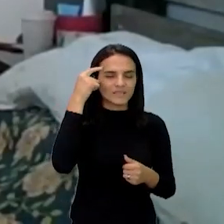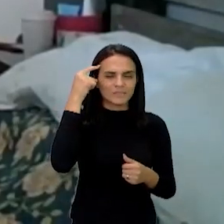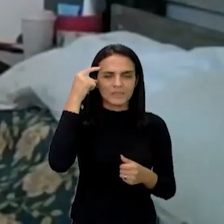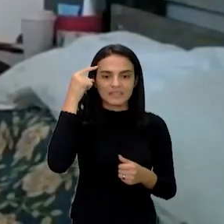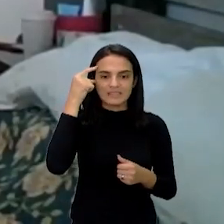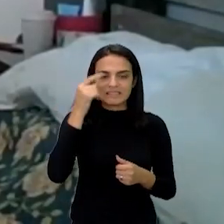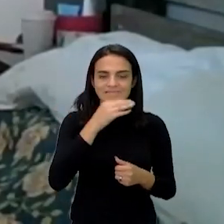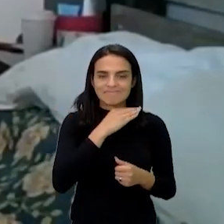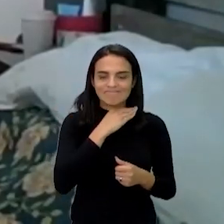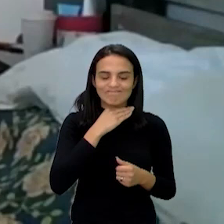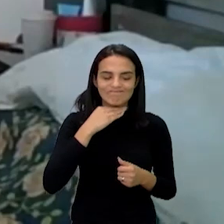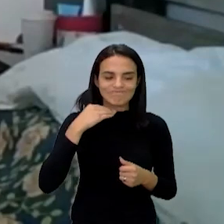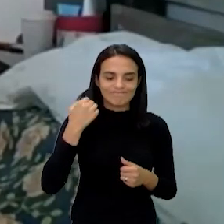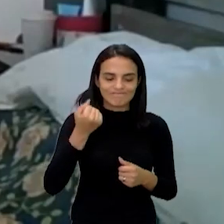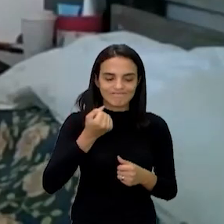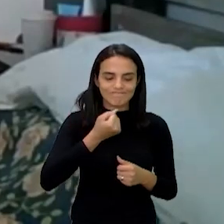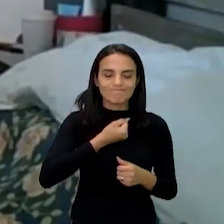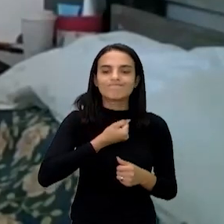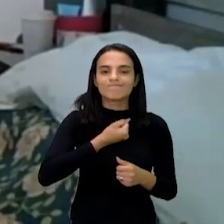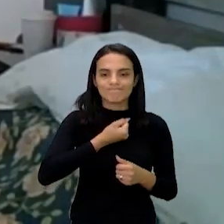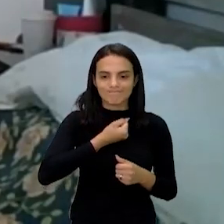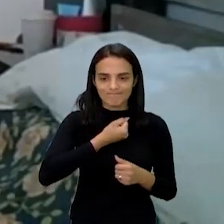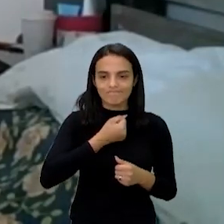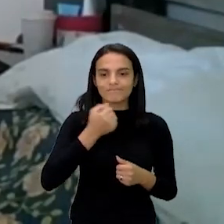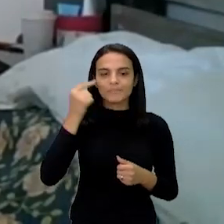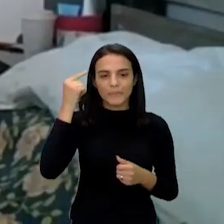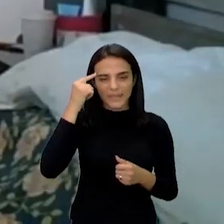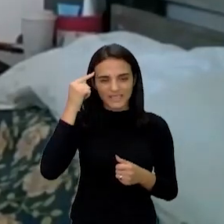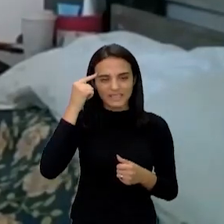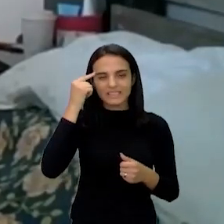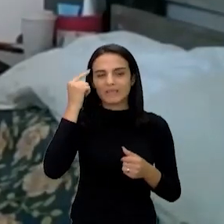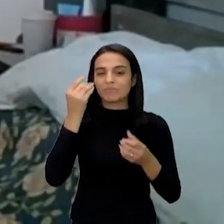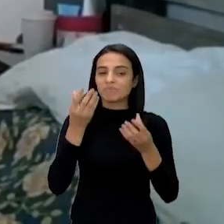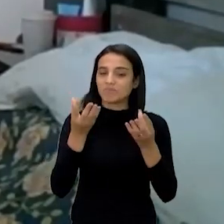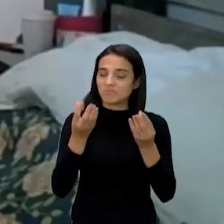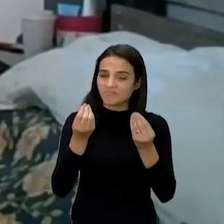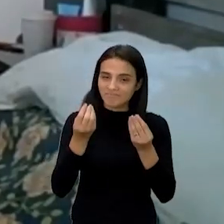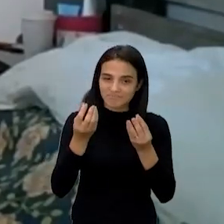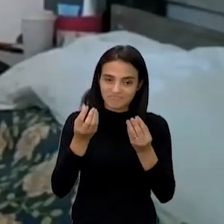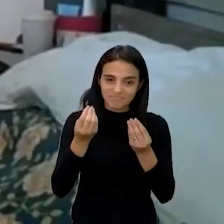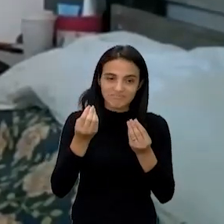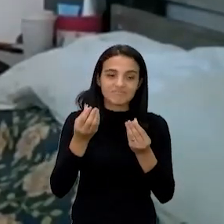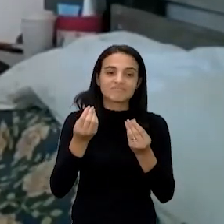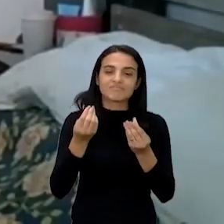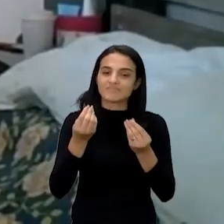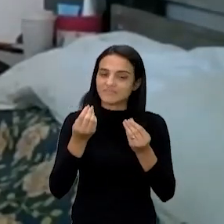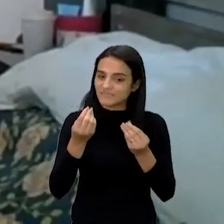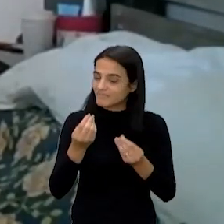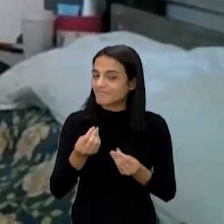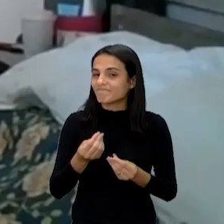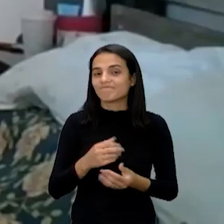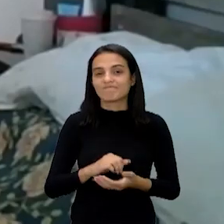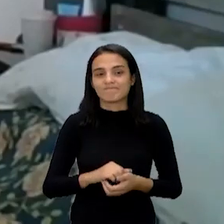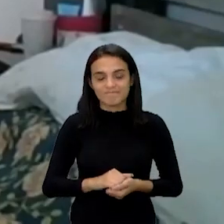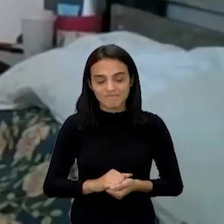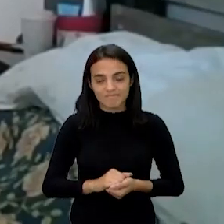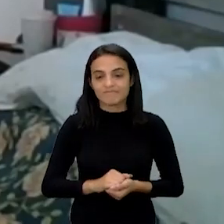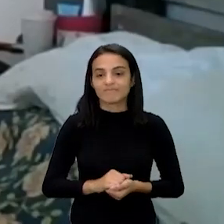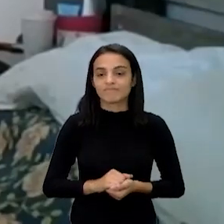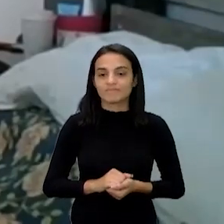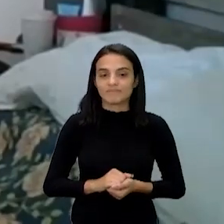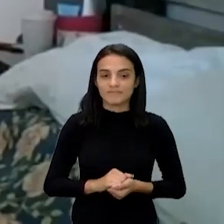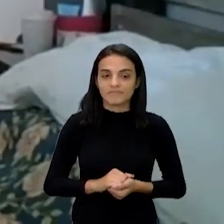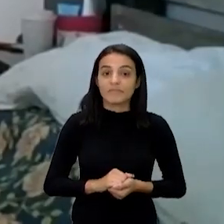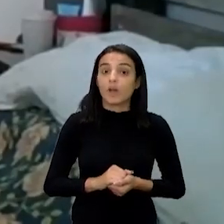assim suicidas, né? Assim, pensei em suicídio muitas vezes. Cheguei muito próximo disso.